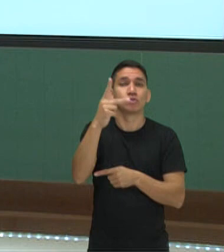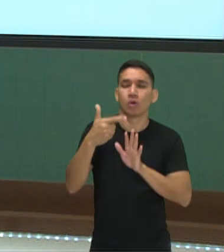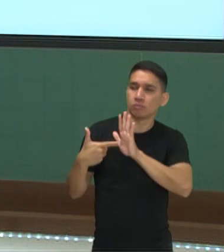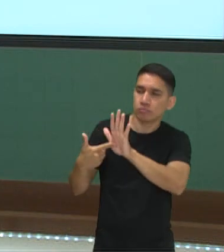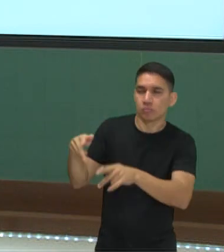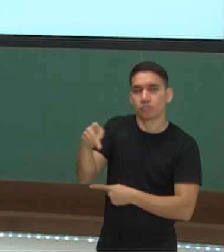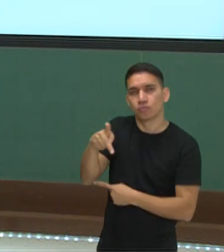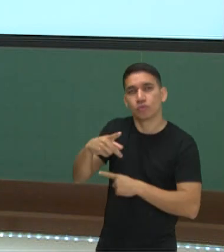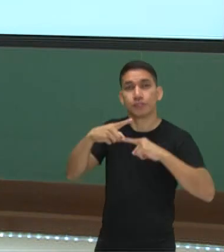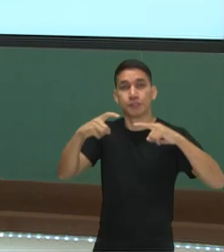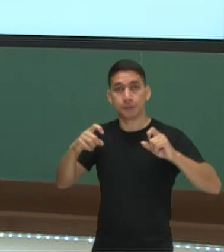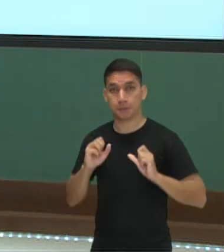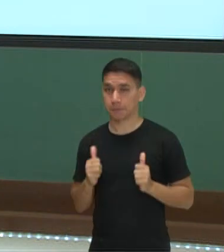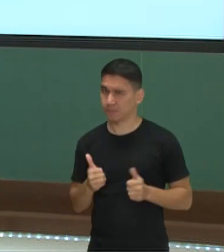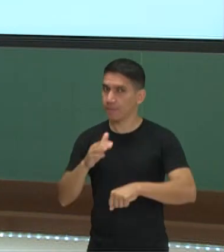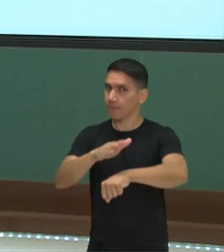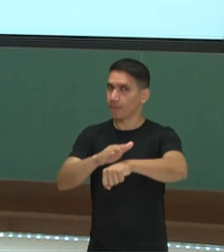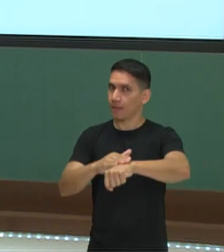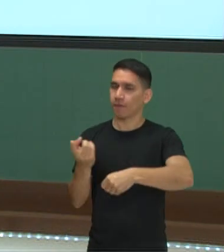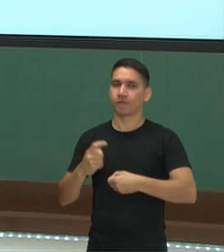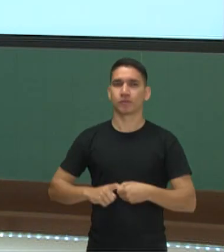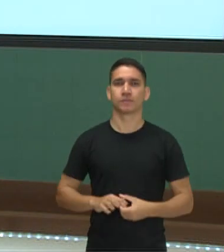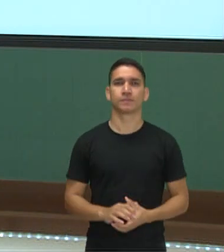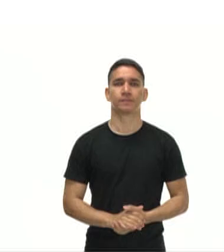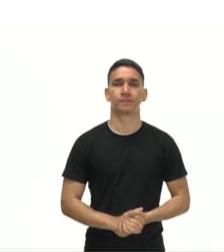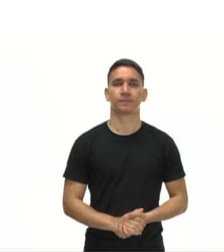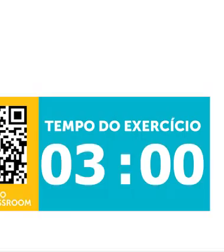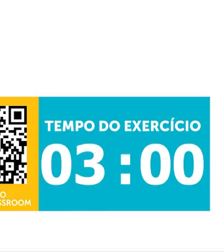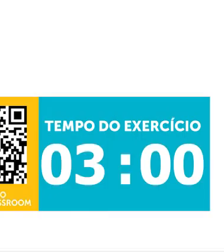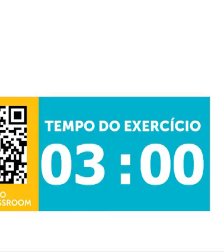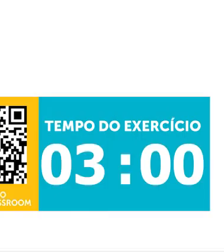ou professor de ciências. Eu vou dar um tempinho e eu já retorno.